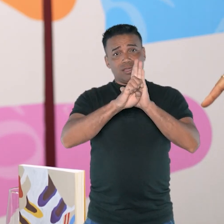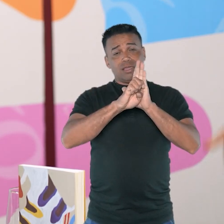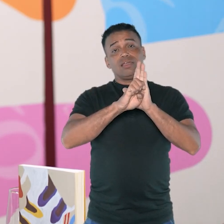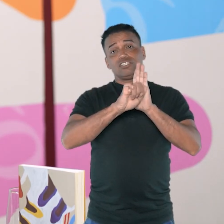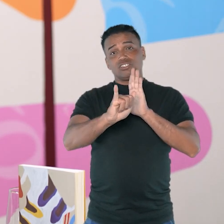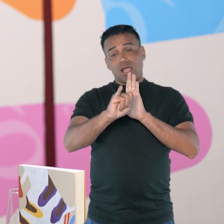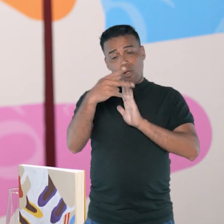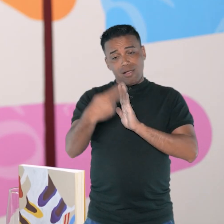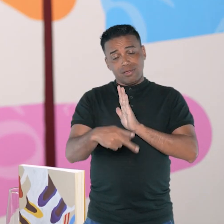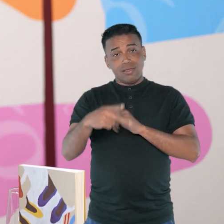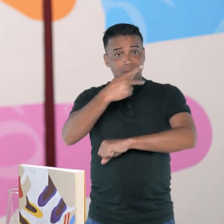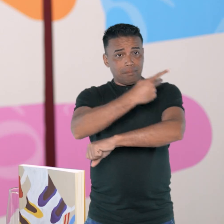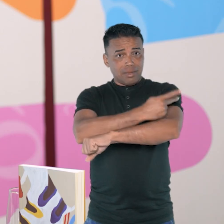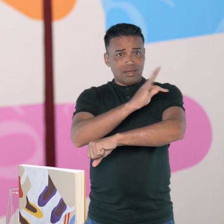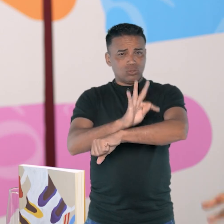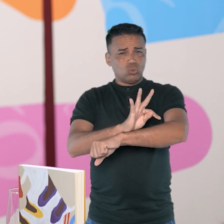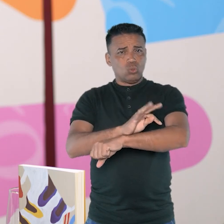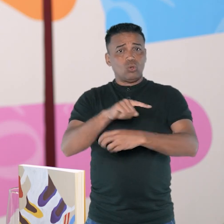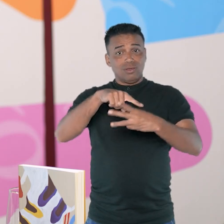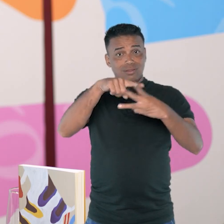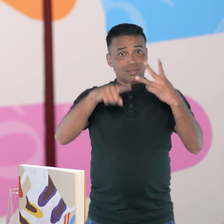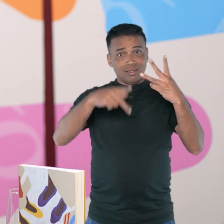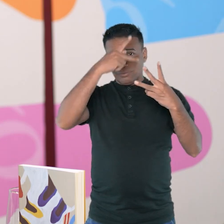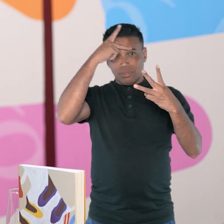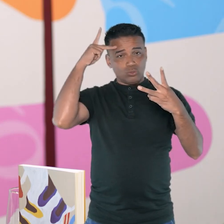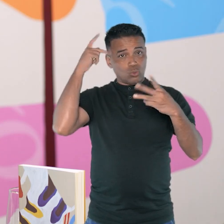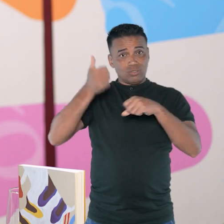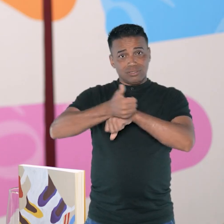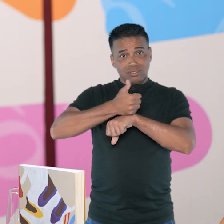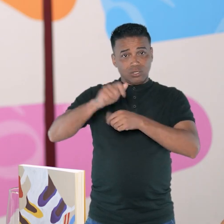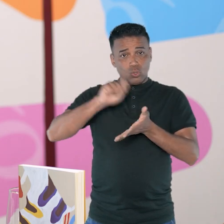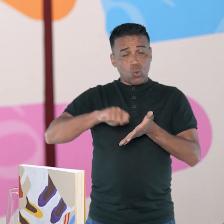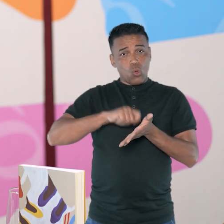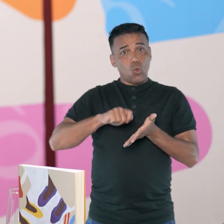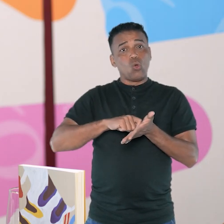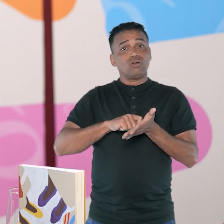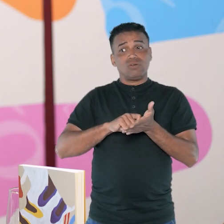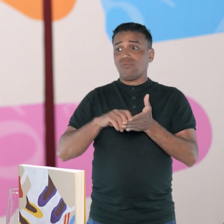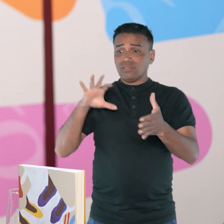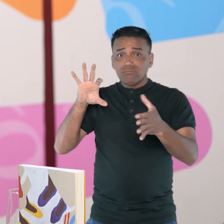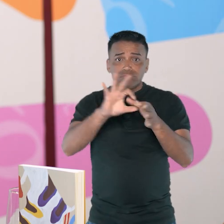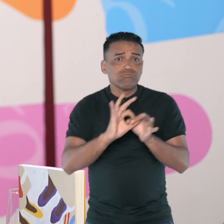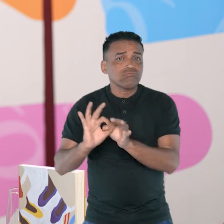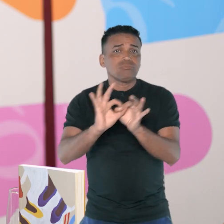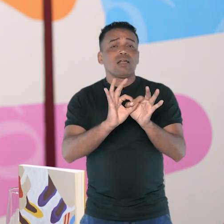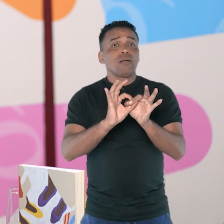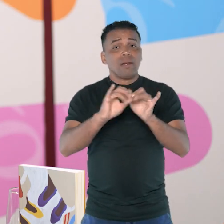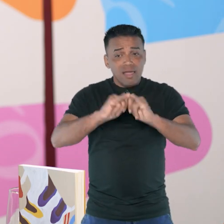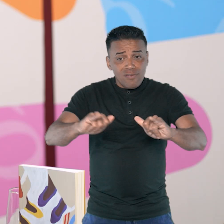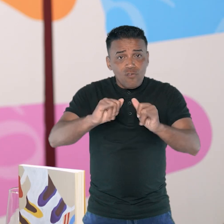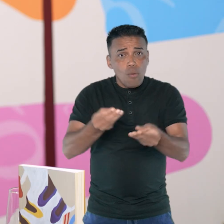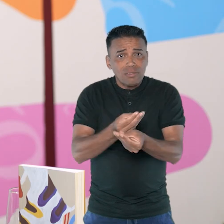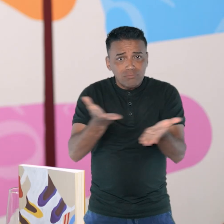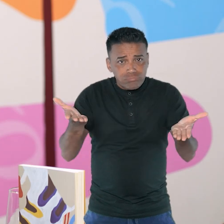Paracatu, que a gente teve 3 autores contemplados no edital. Então, vamos fazer aí uma rede, viu, para que a gente consiga informar